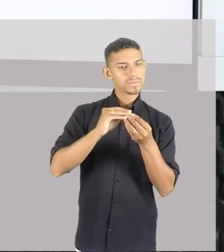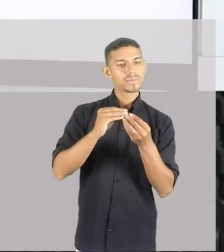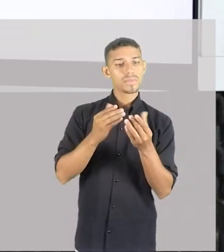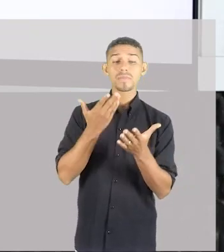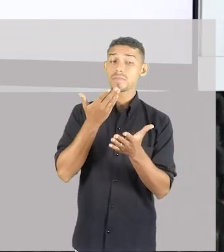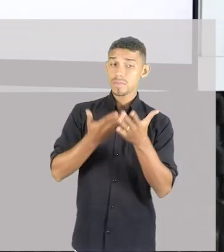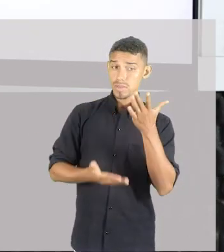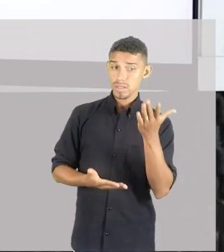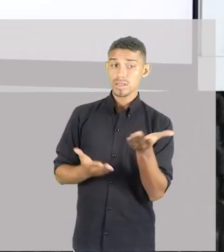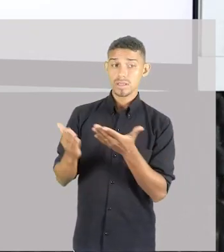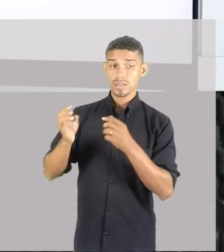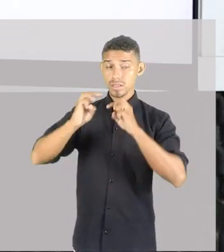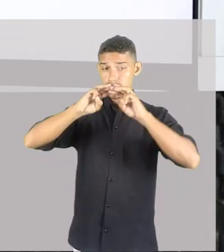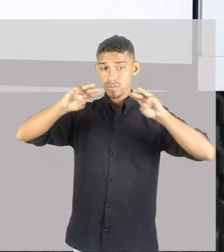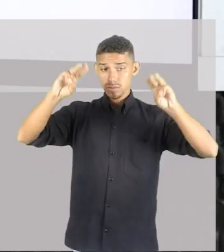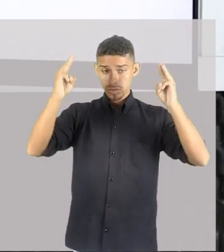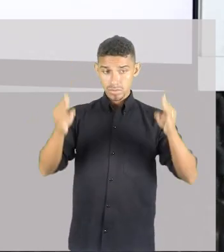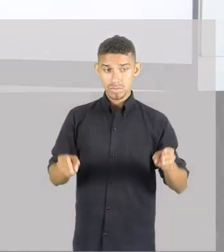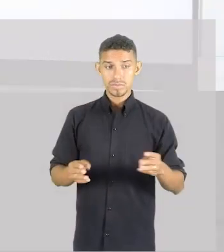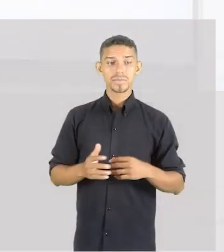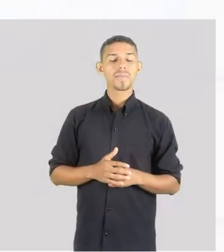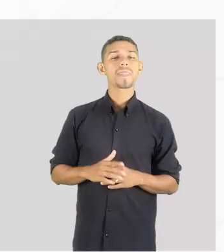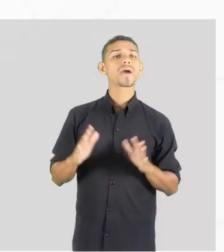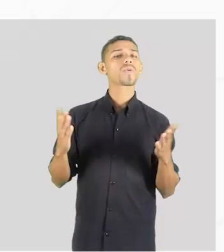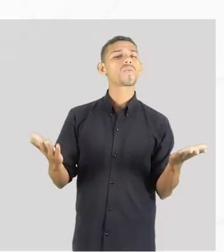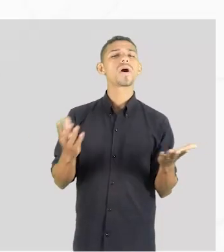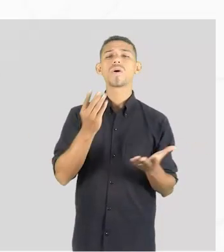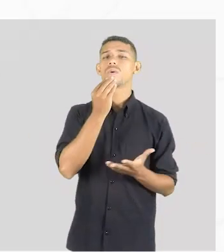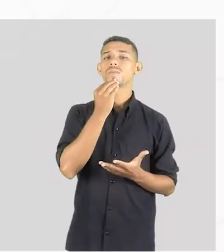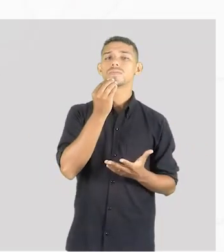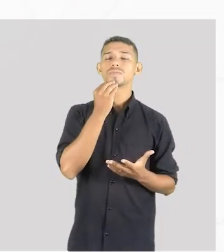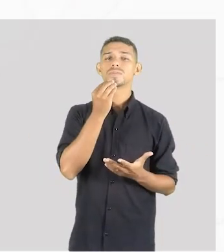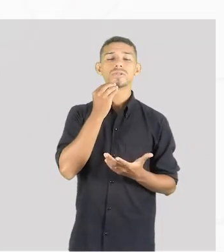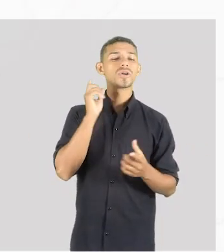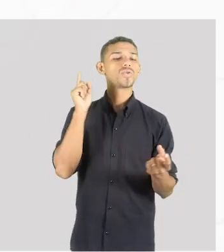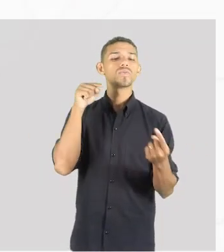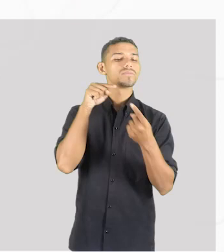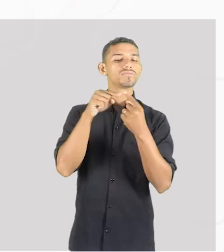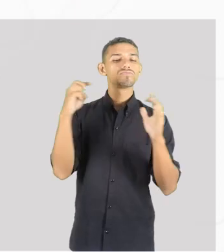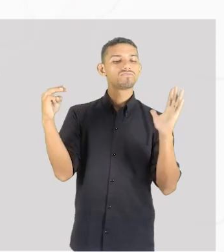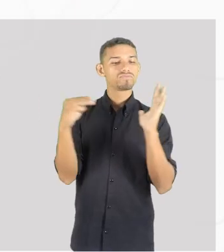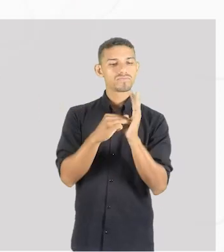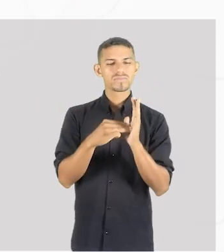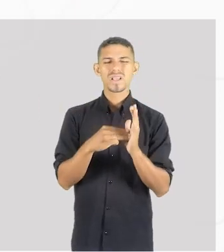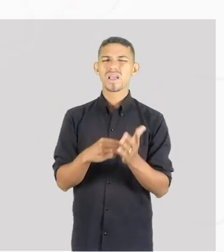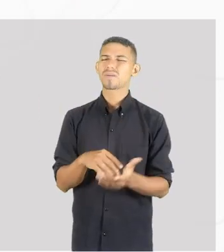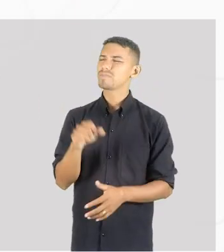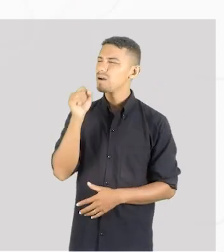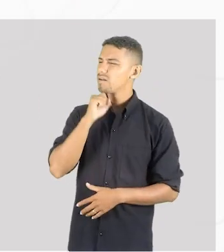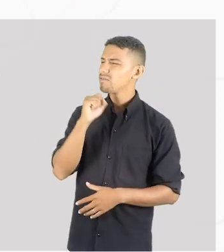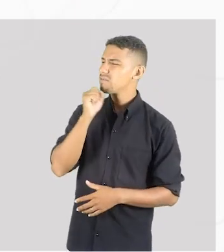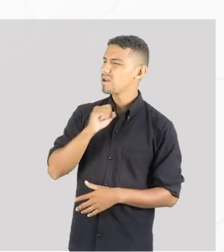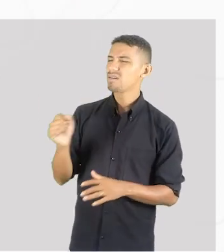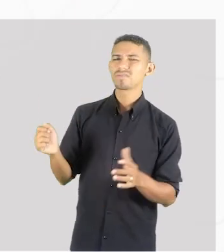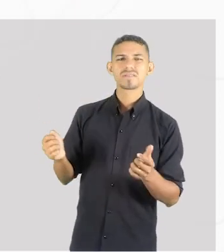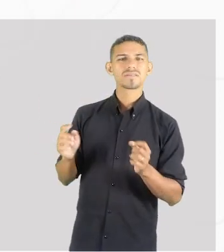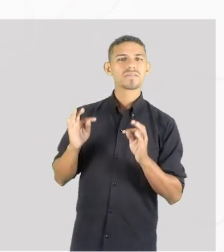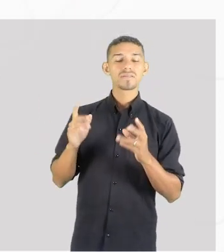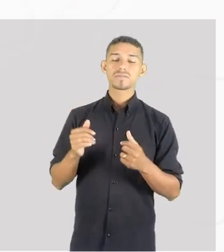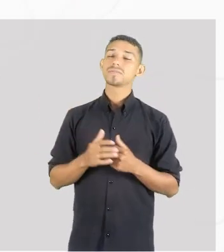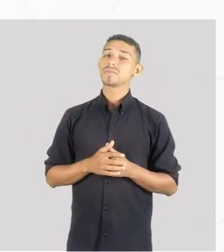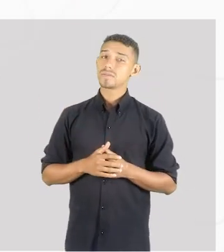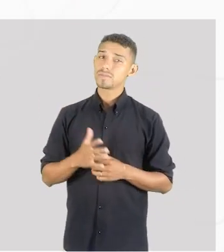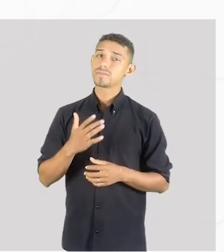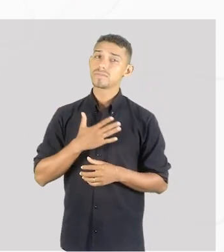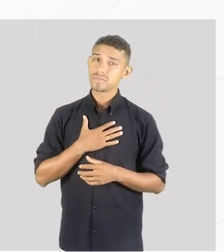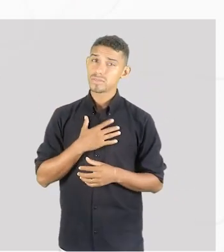para perder este museu. Qual é o objetivo de um museu? Professor, museu é coisa de velho, para velho, só tem objetos velhos. Meu